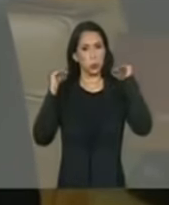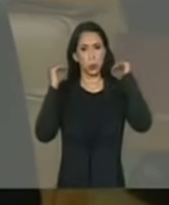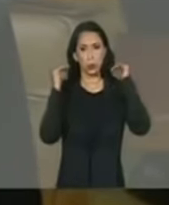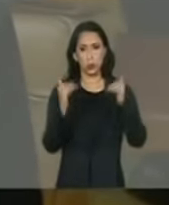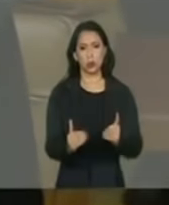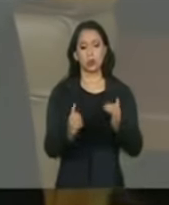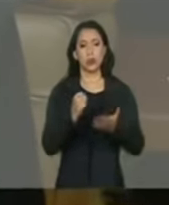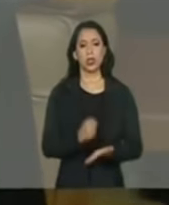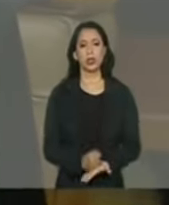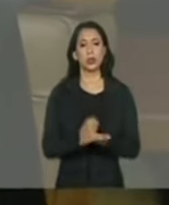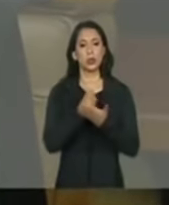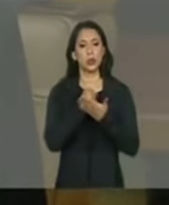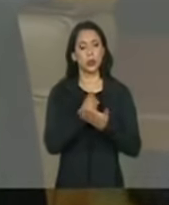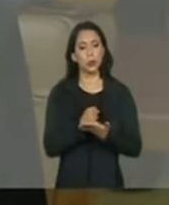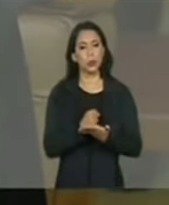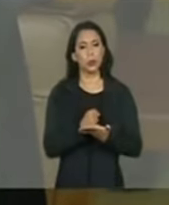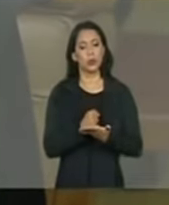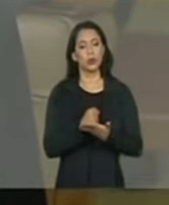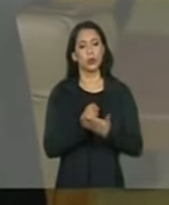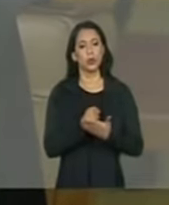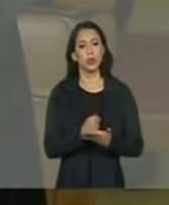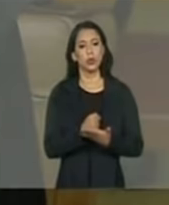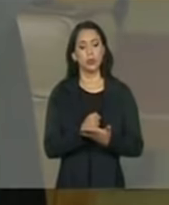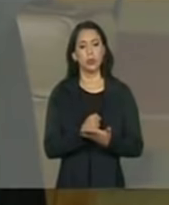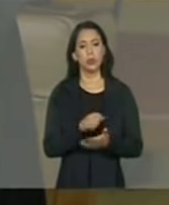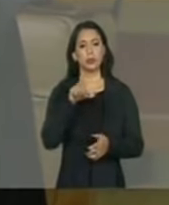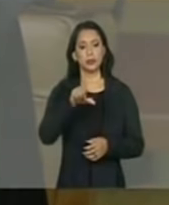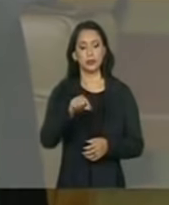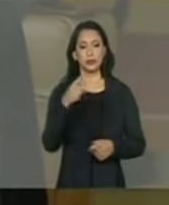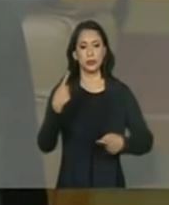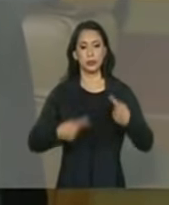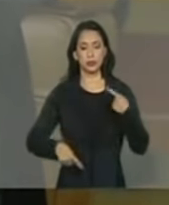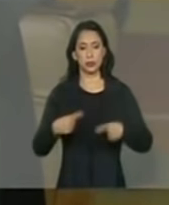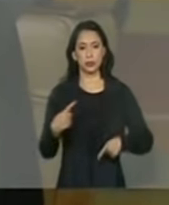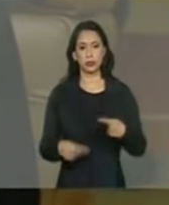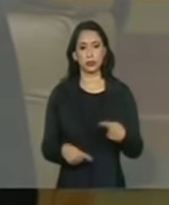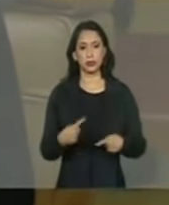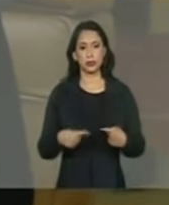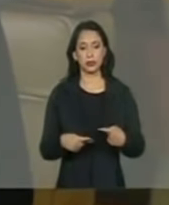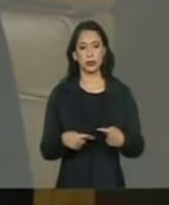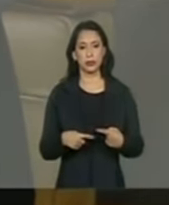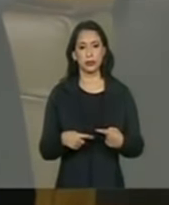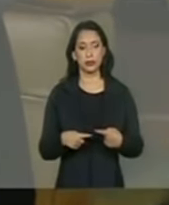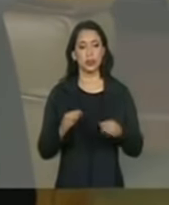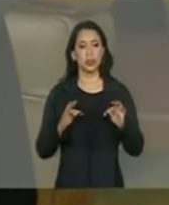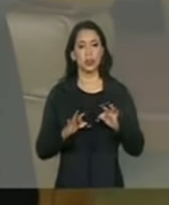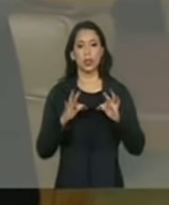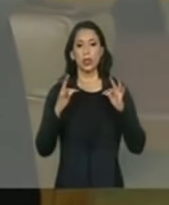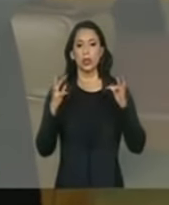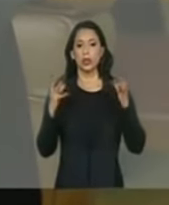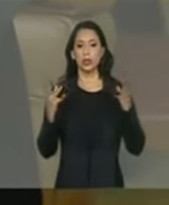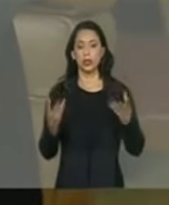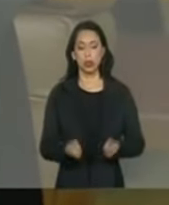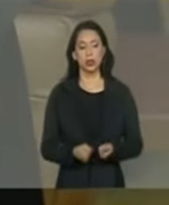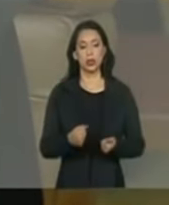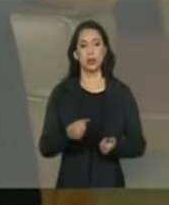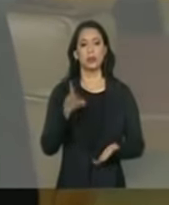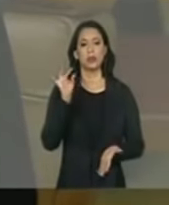apoio com apoio em escolha política inteiramente legítima